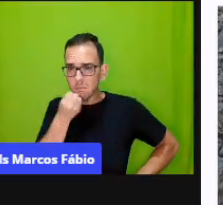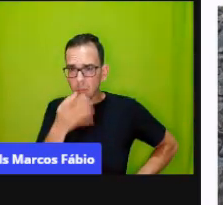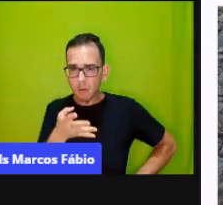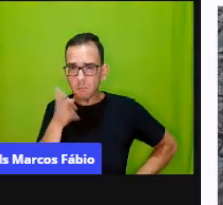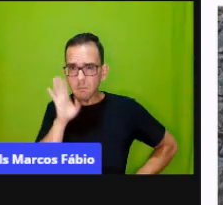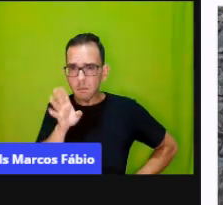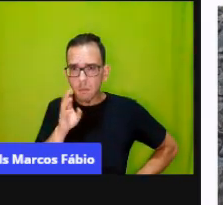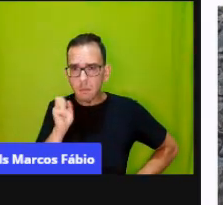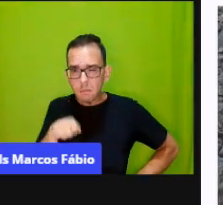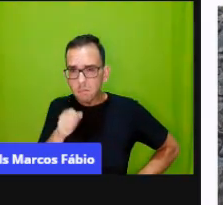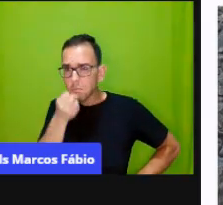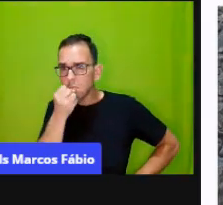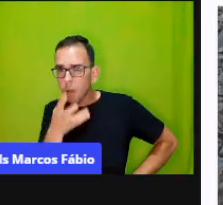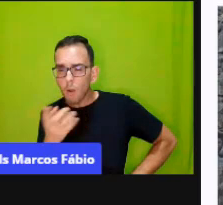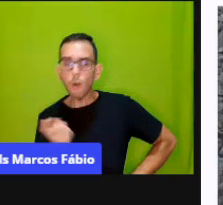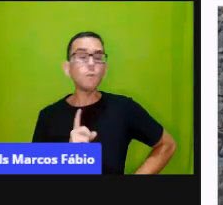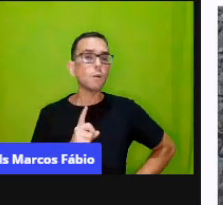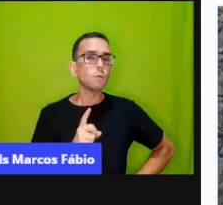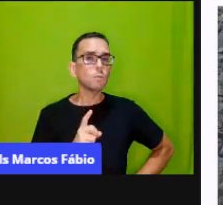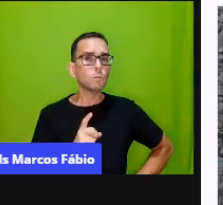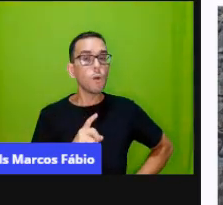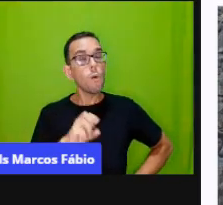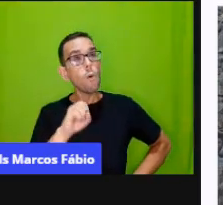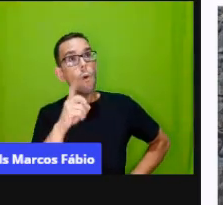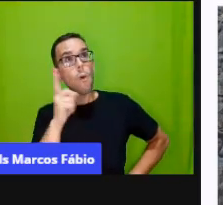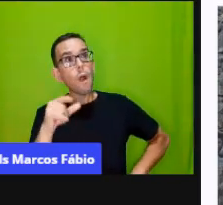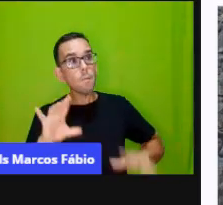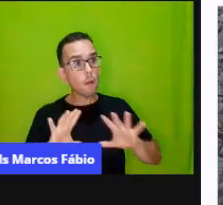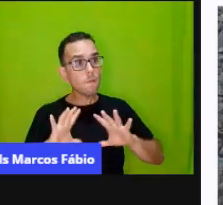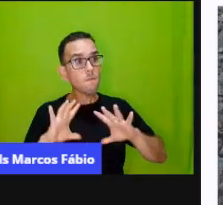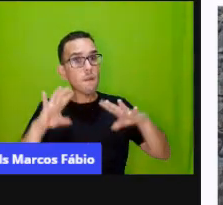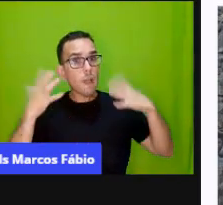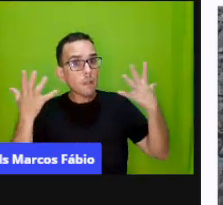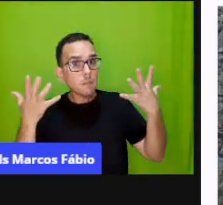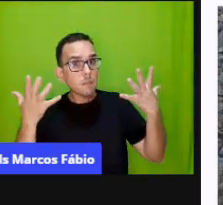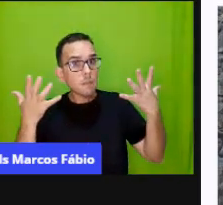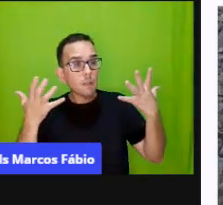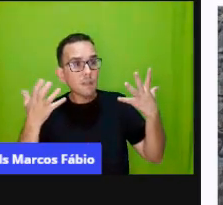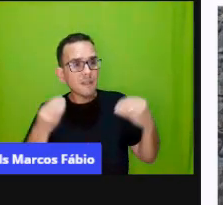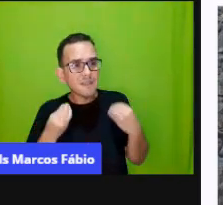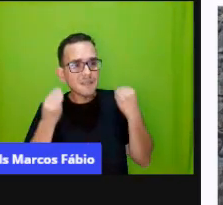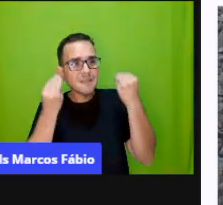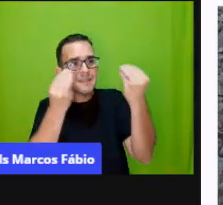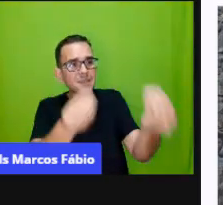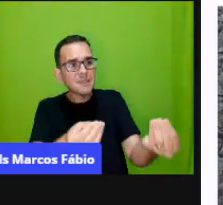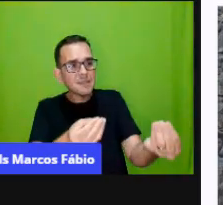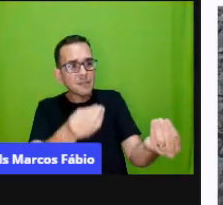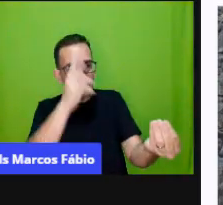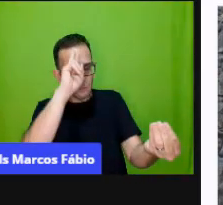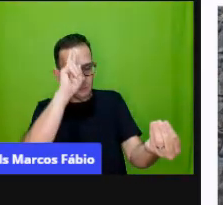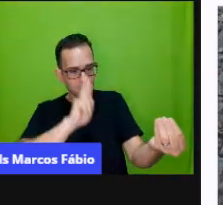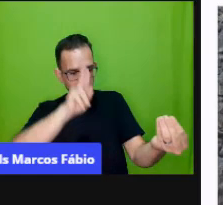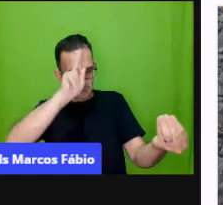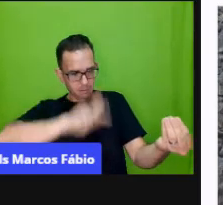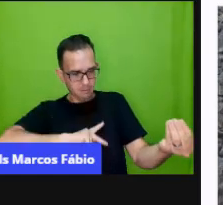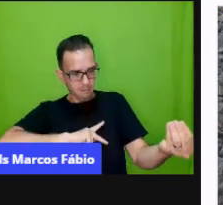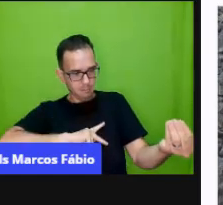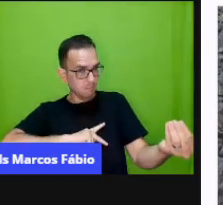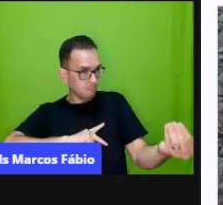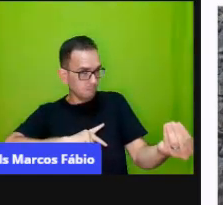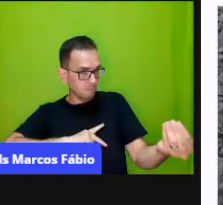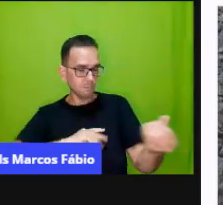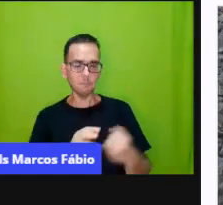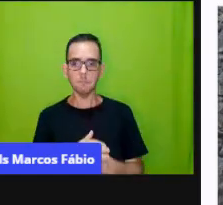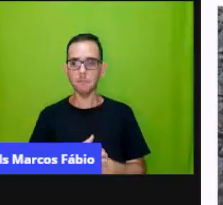Será que isso é bom para o animal? Ou é uma festa que a gente dá para o dono, né? Às vezes,